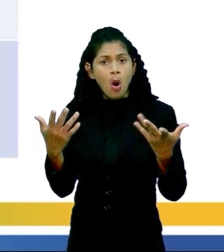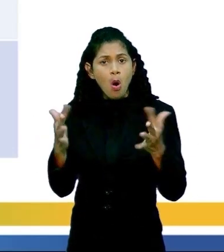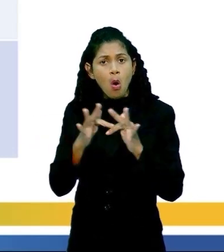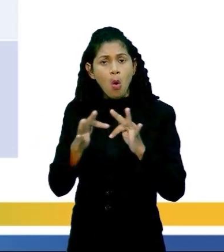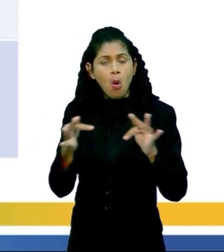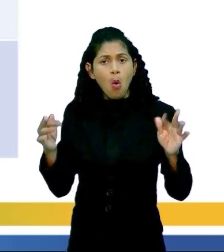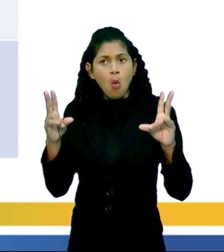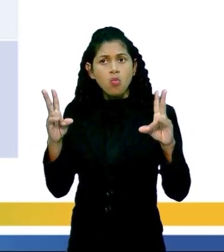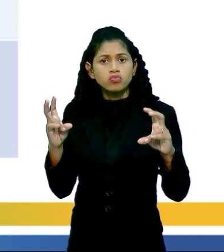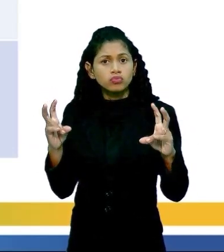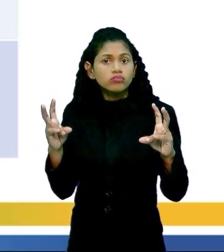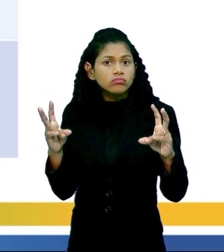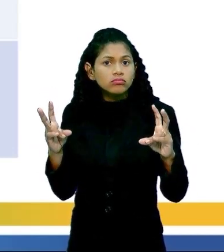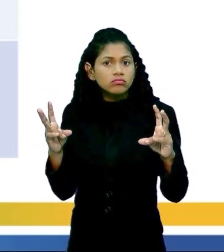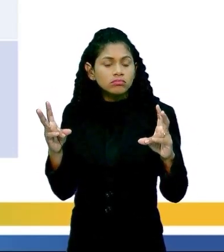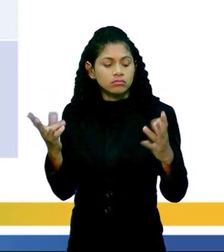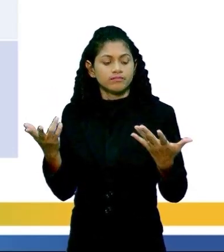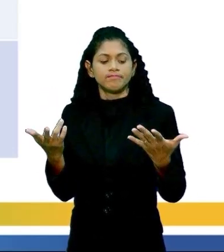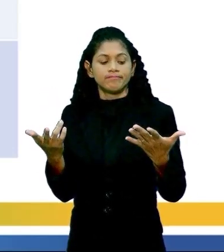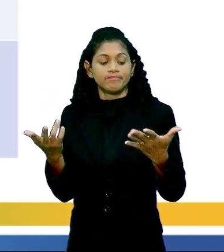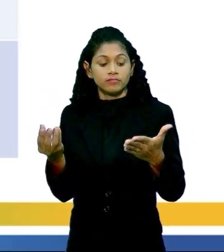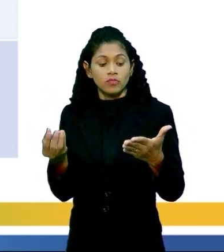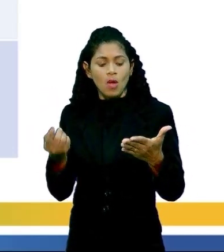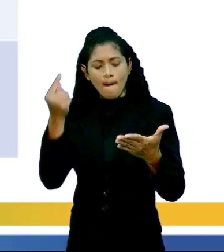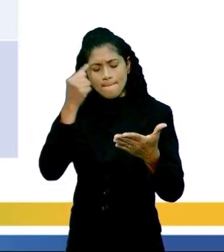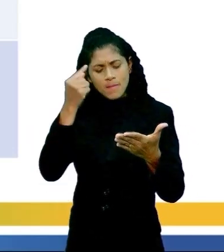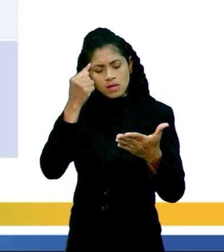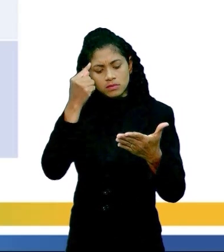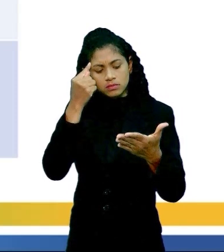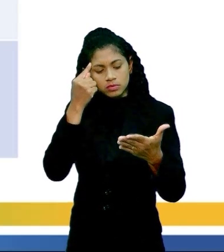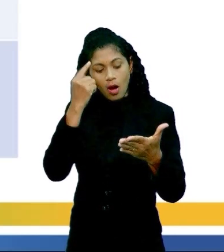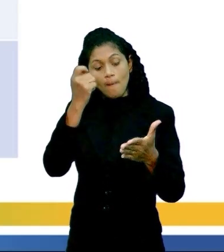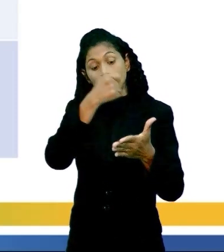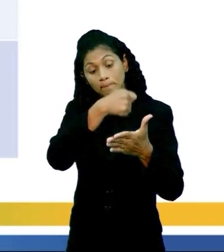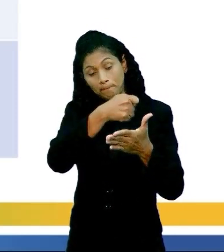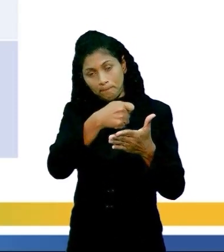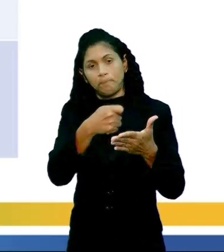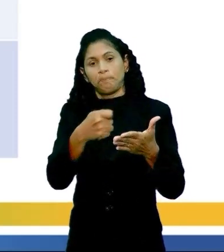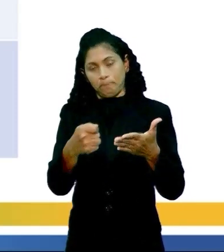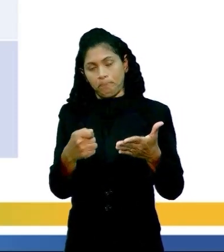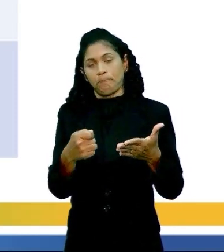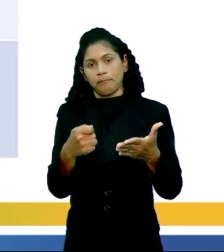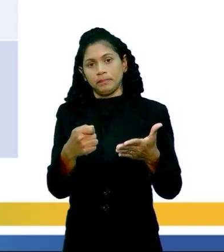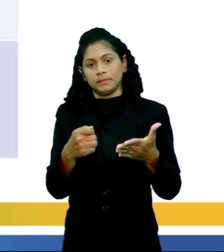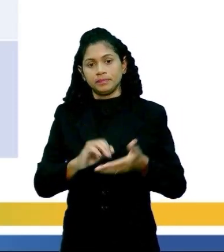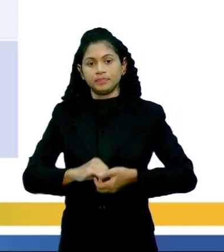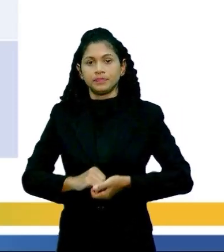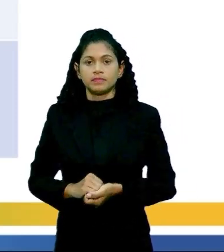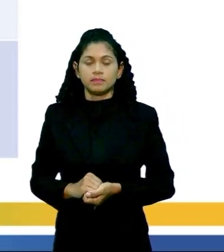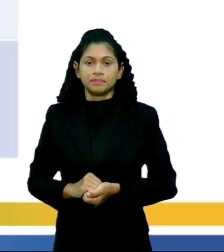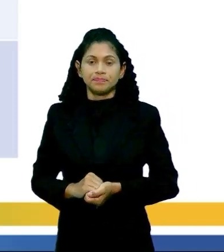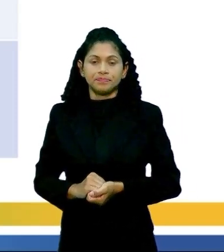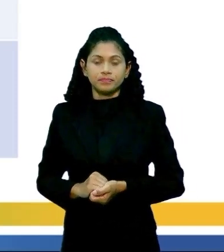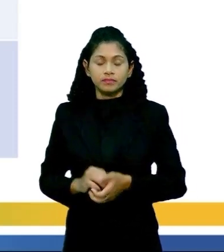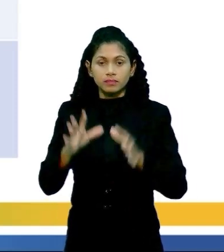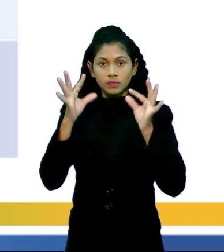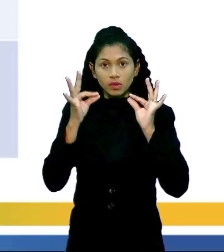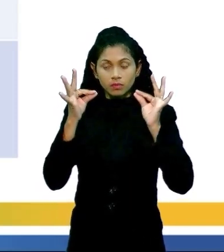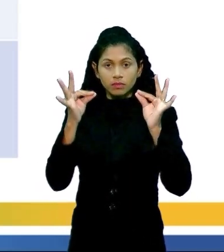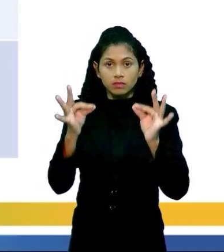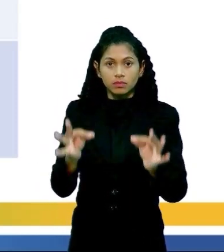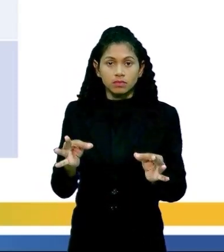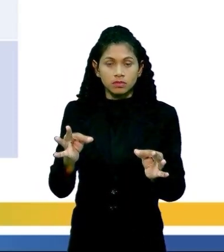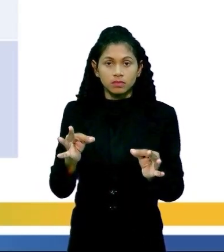você trabalhou, de tudo que você discorreu, tá? Então, essa é uma dica. Então, observem aí,